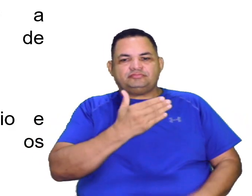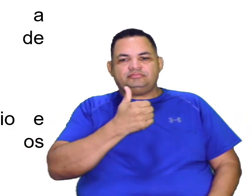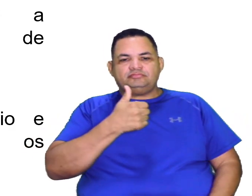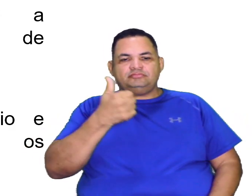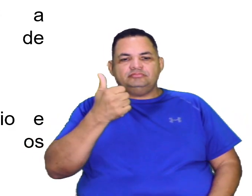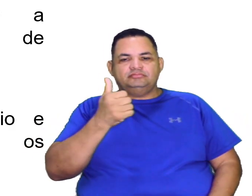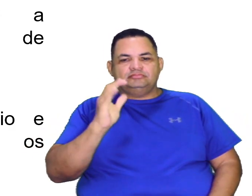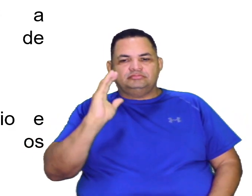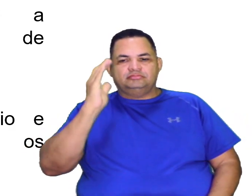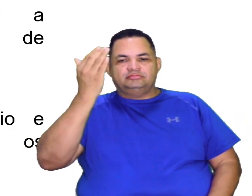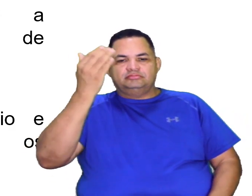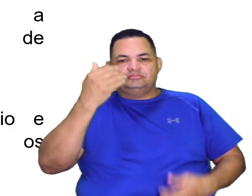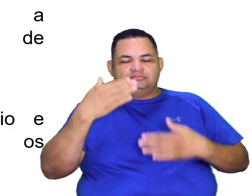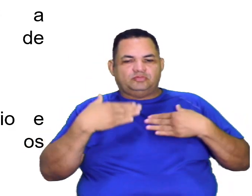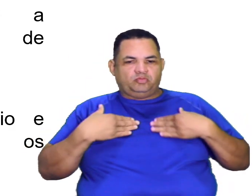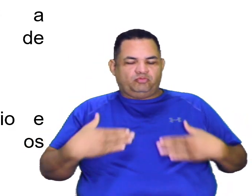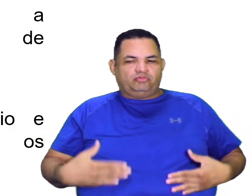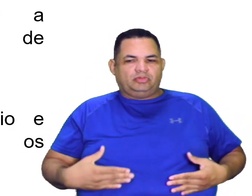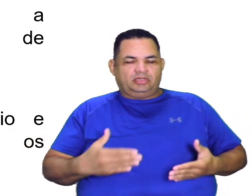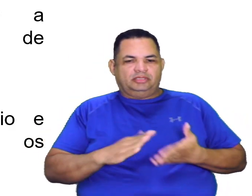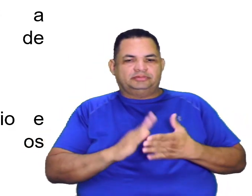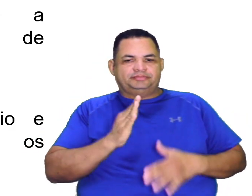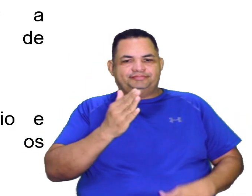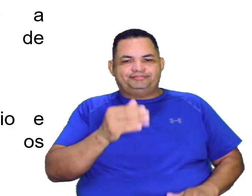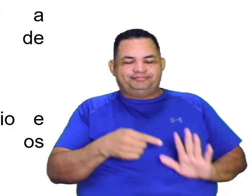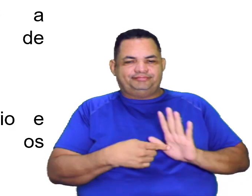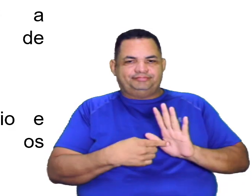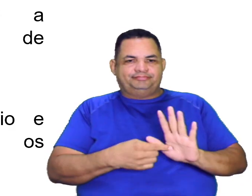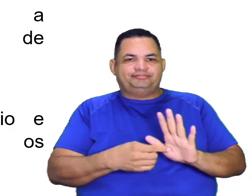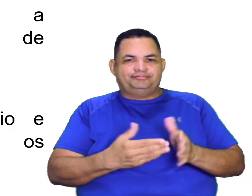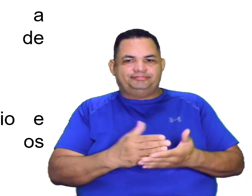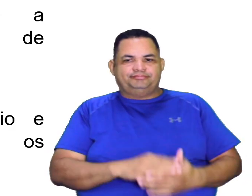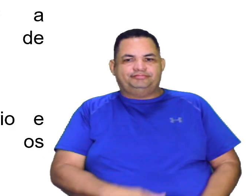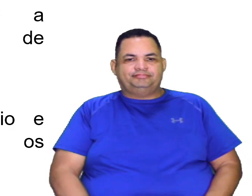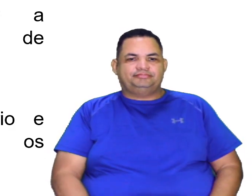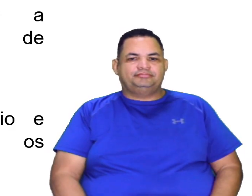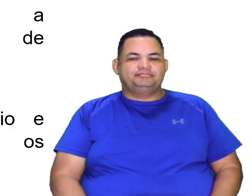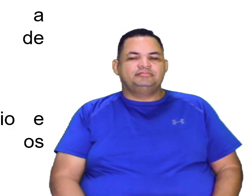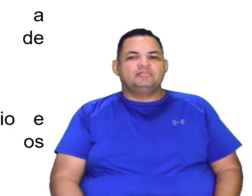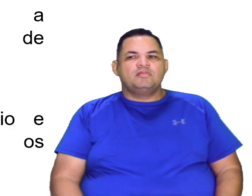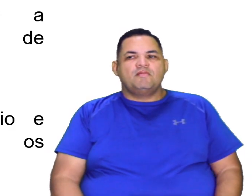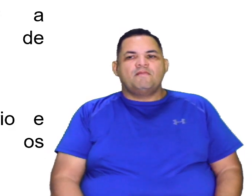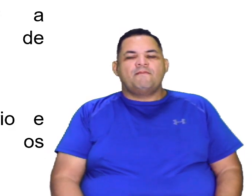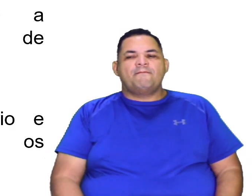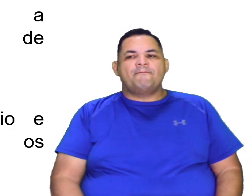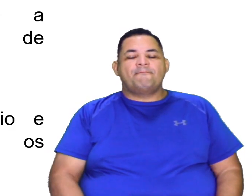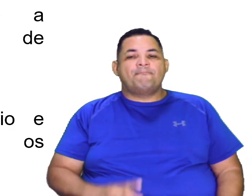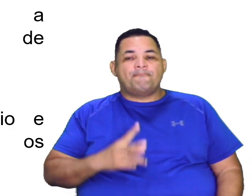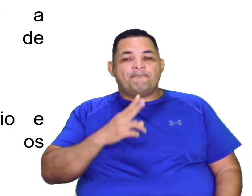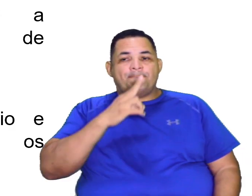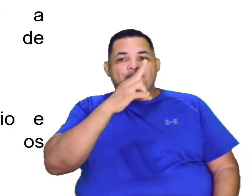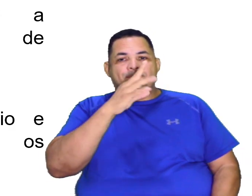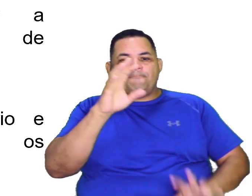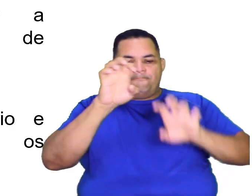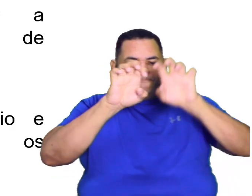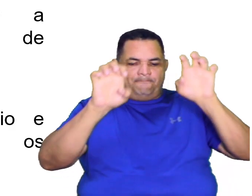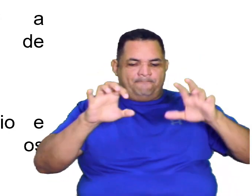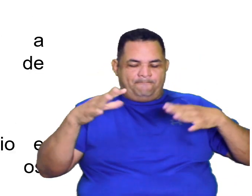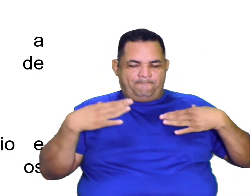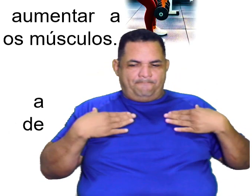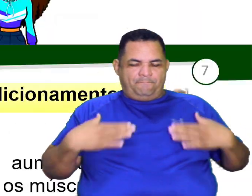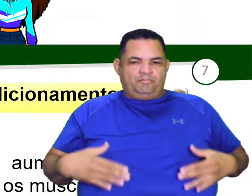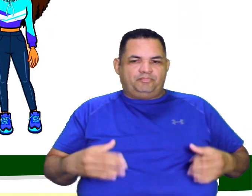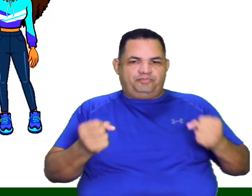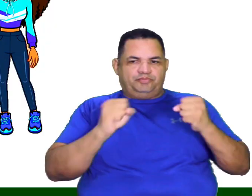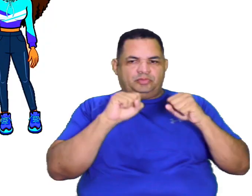melhorar as minhas capacidades físicas, que eu já mencionei para vocês anteriormente, tá? Fortalecendo essas estruturas musculares